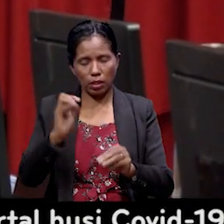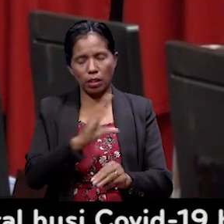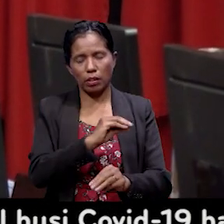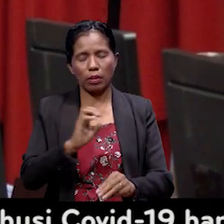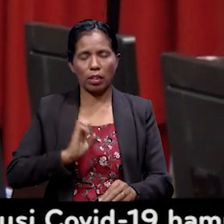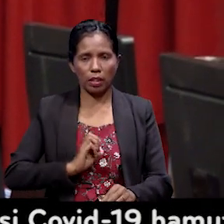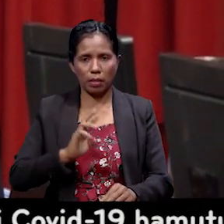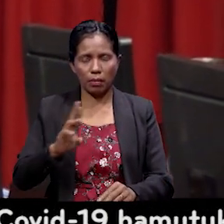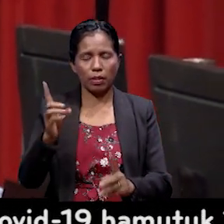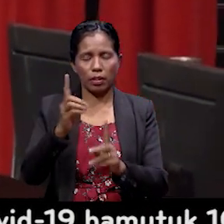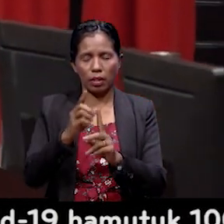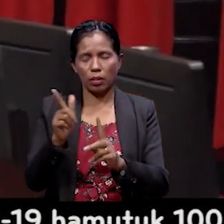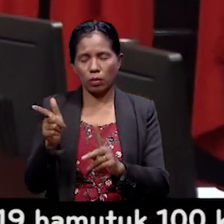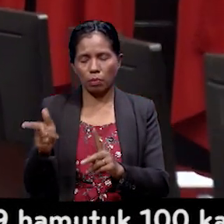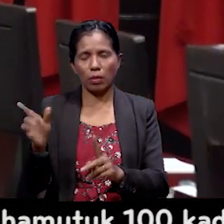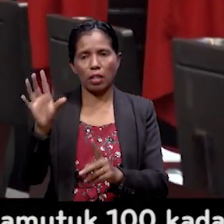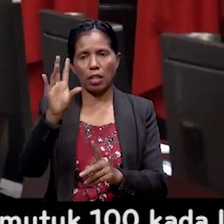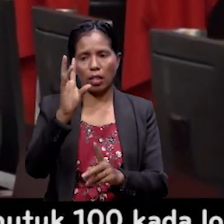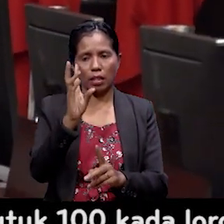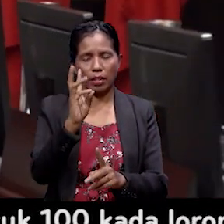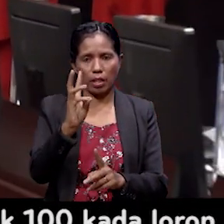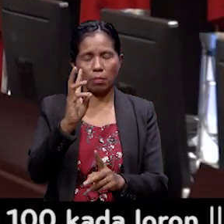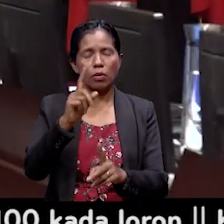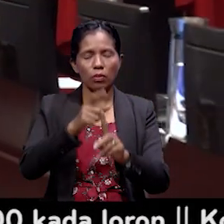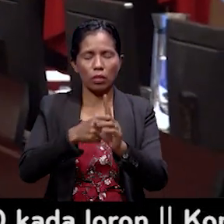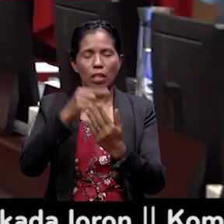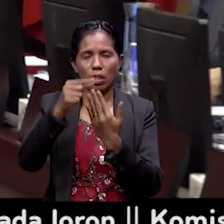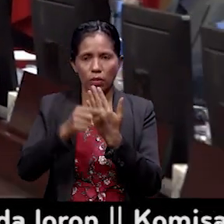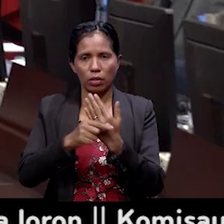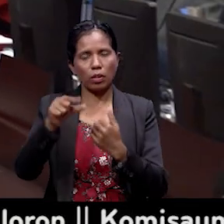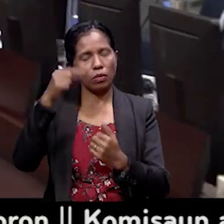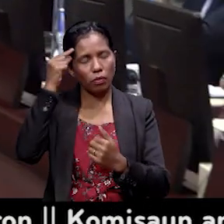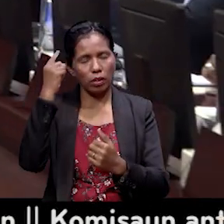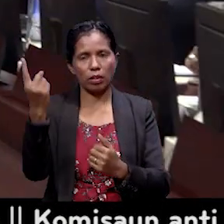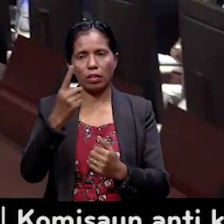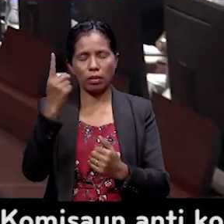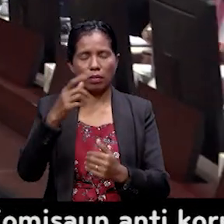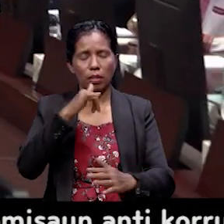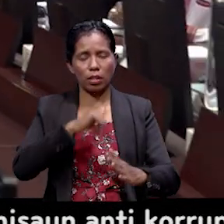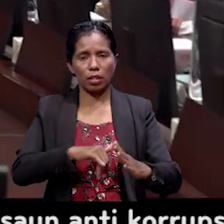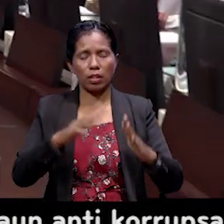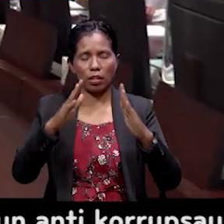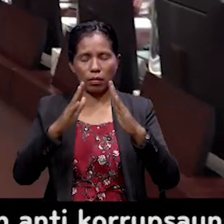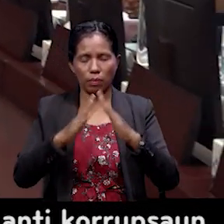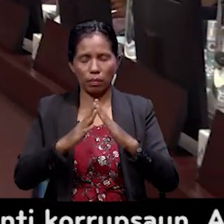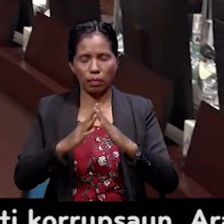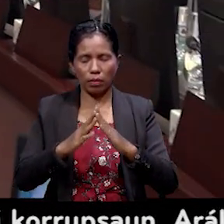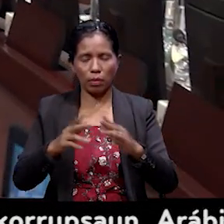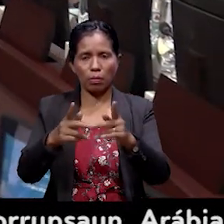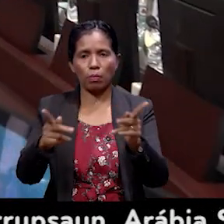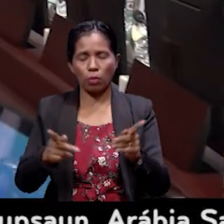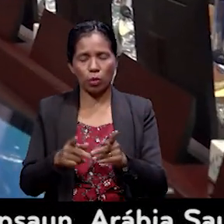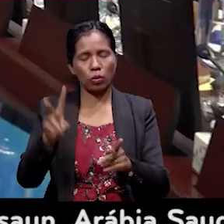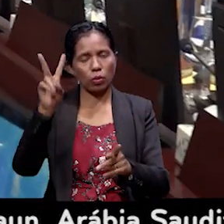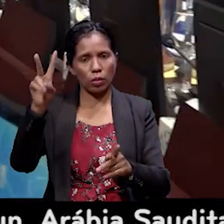to o loron rua nulo resinen fulan agosto ne. Governo mos mantém confinamento obrigatório geral ba posto rua